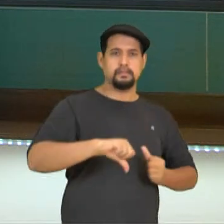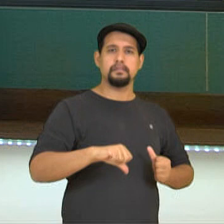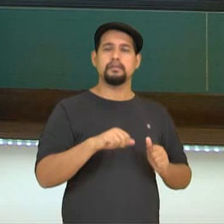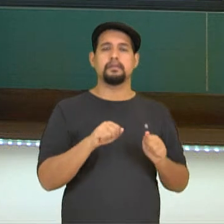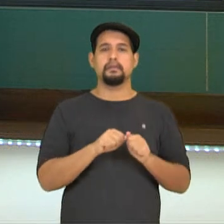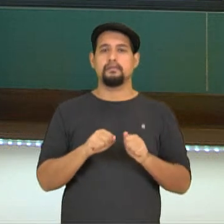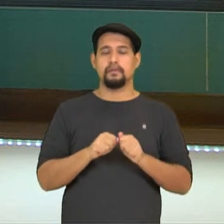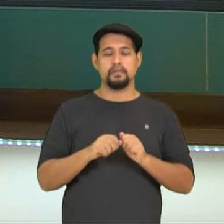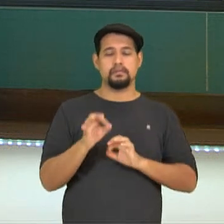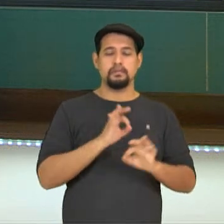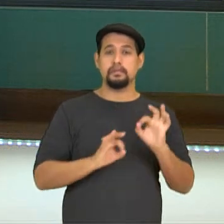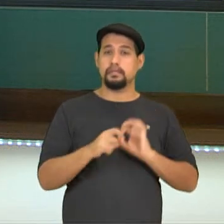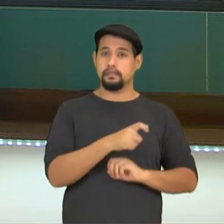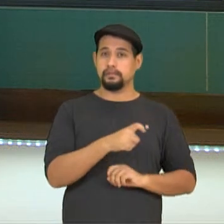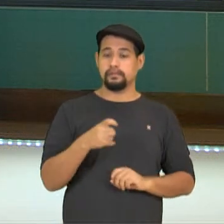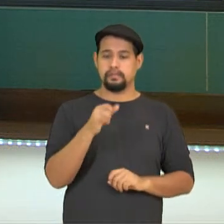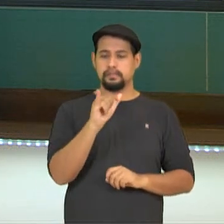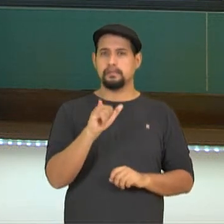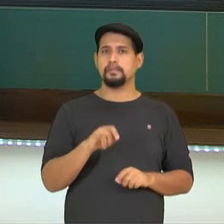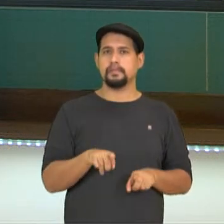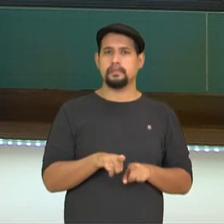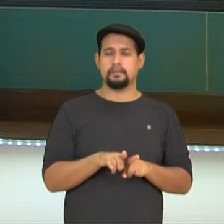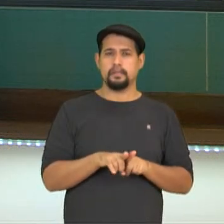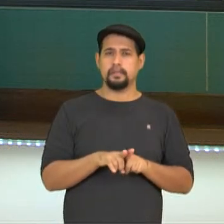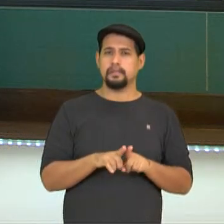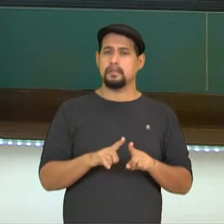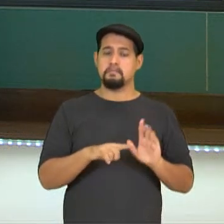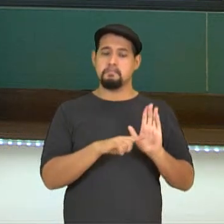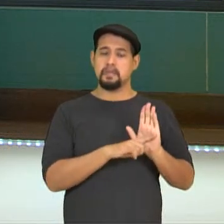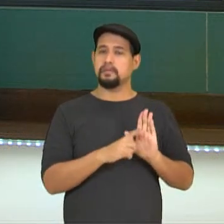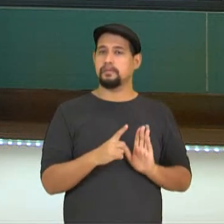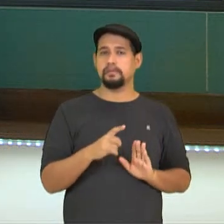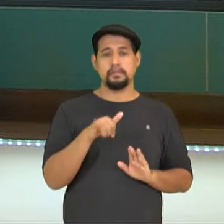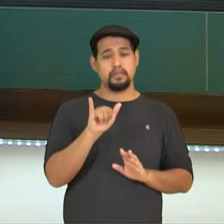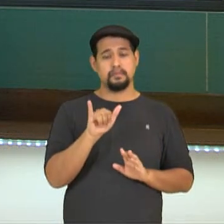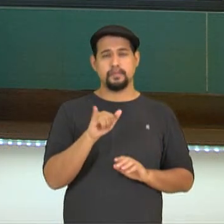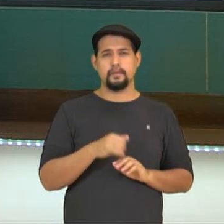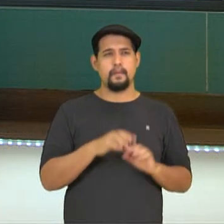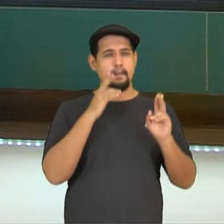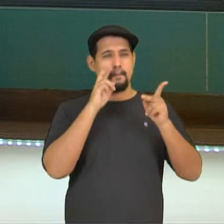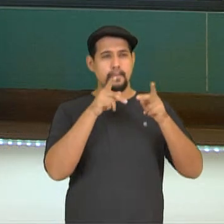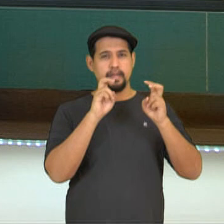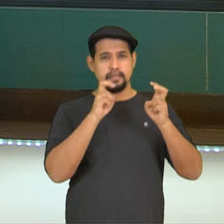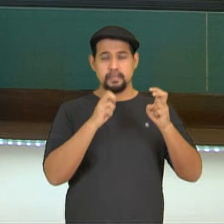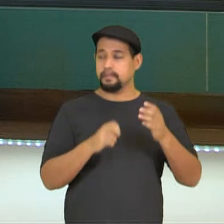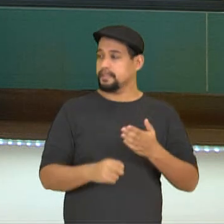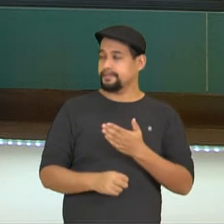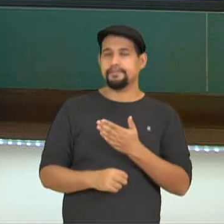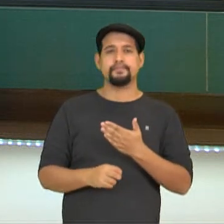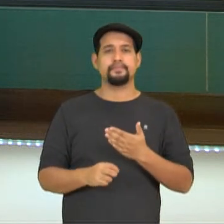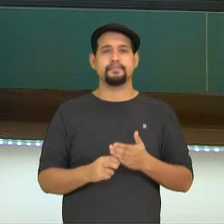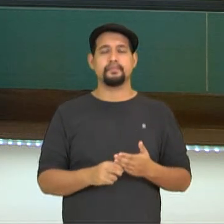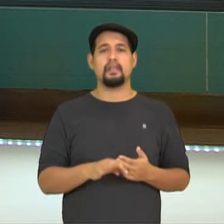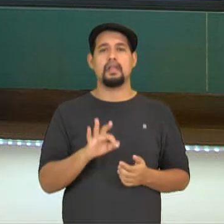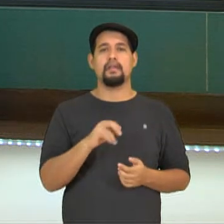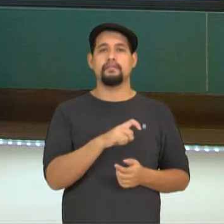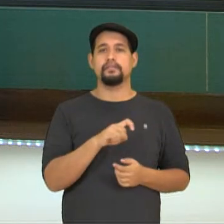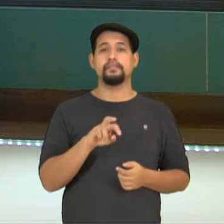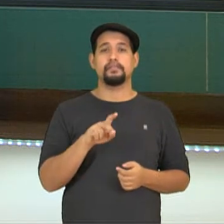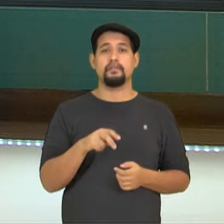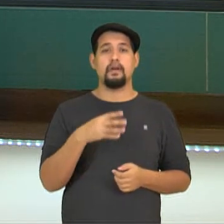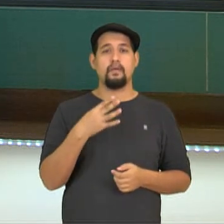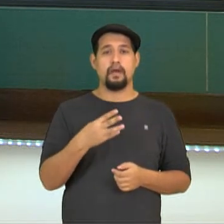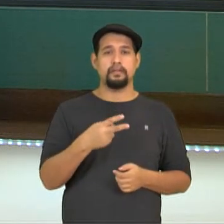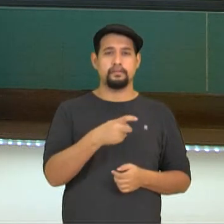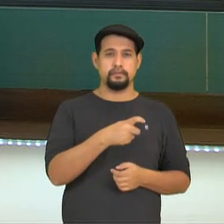par ordenado xy em x menos y. Veja ao lado, por exemplo, os gráficos de f de x igual a 4x